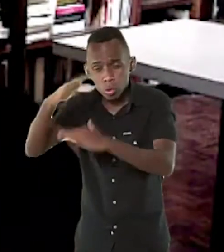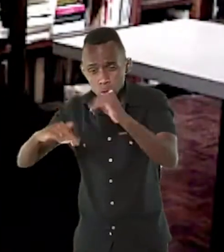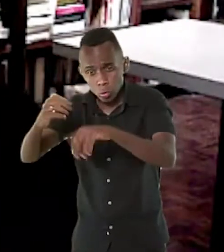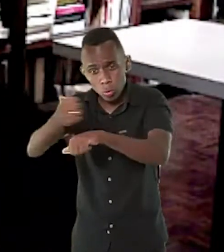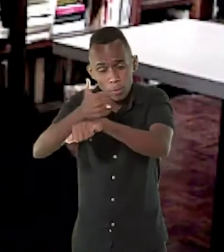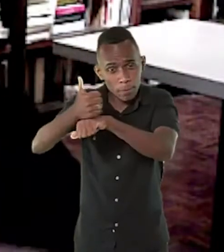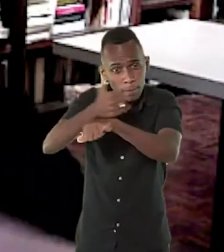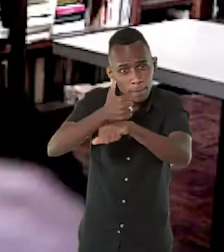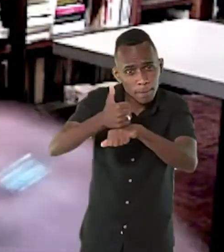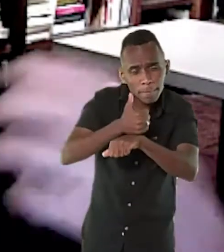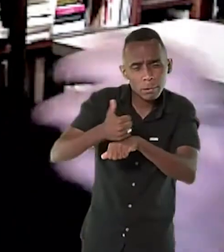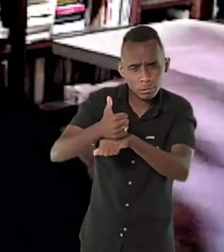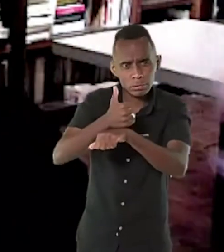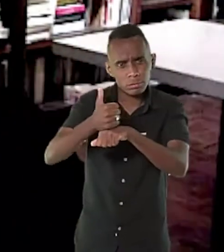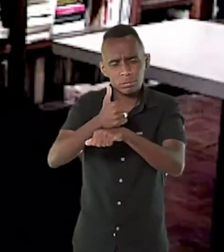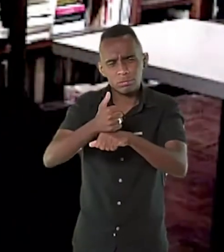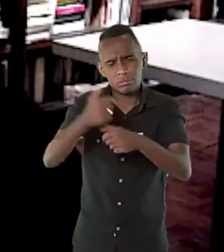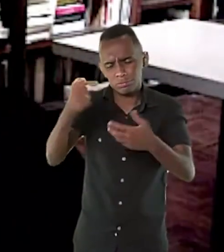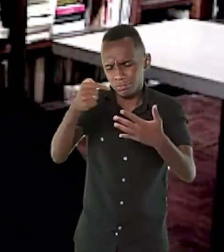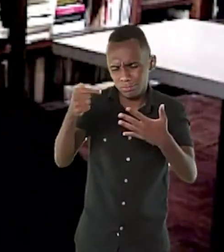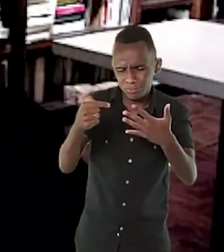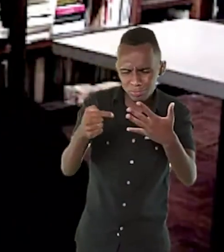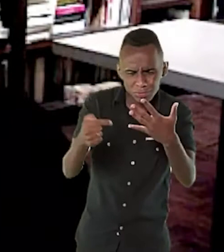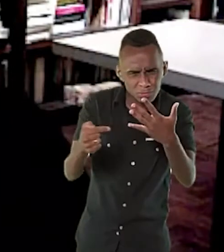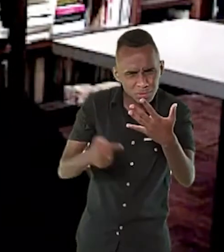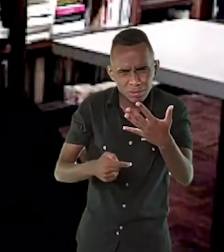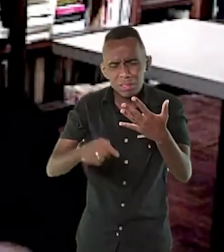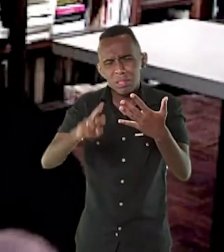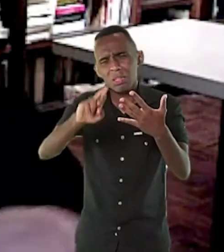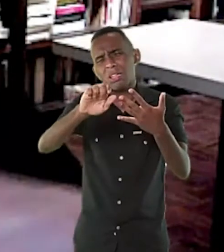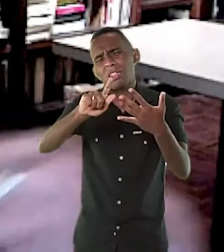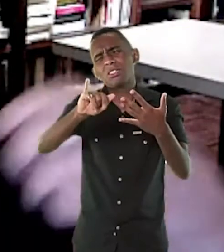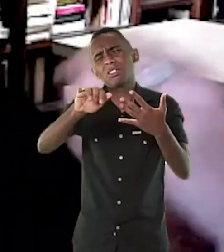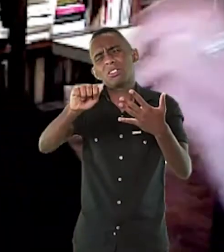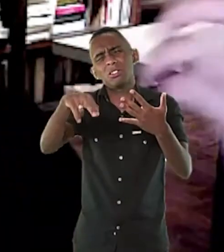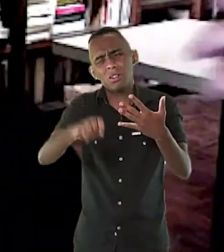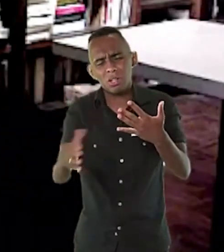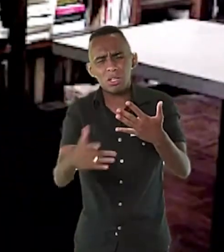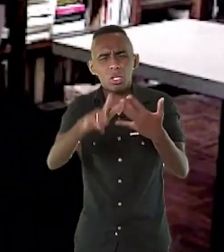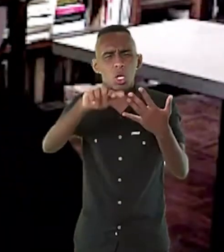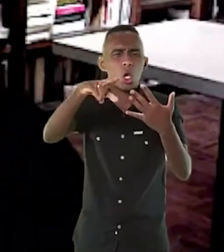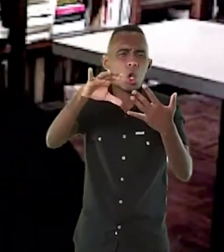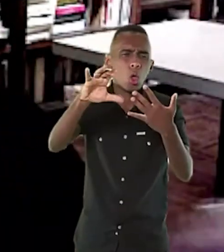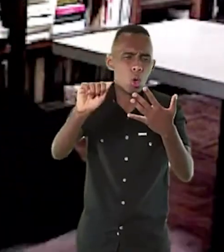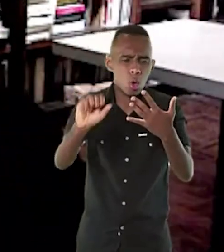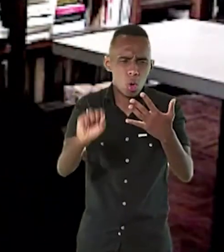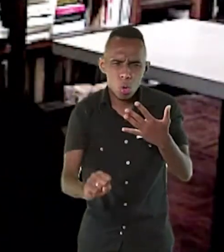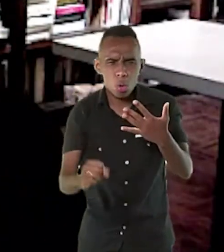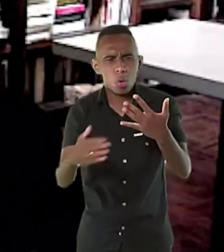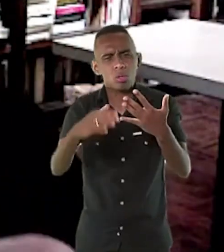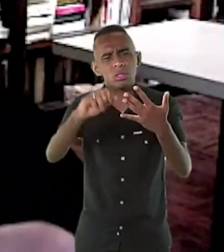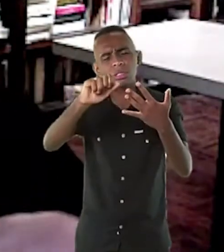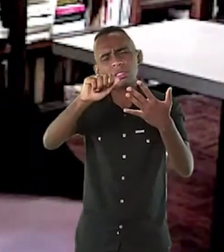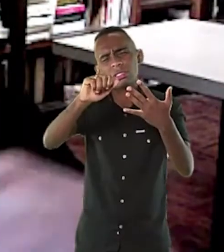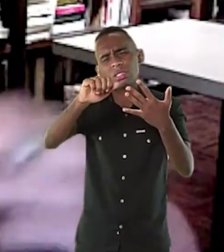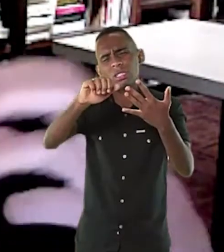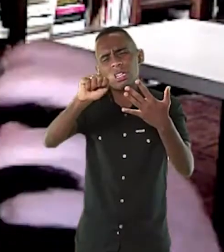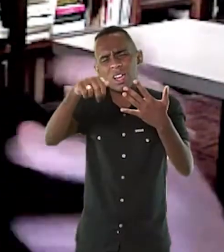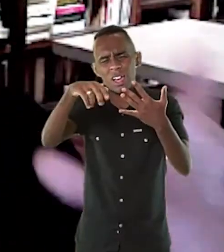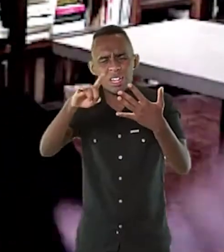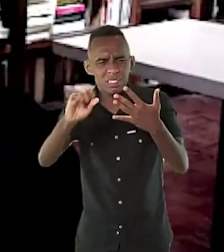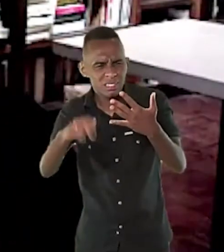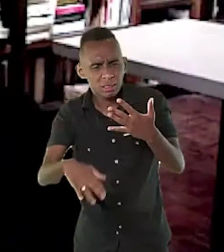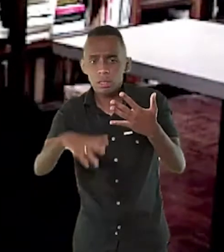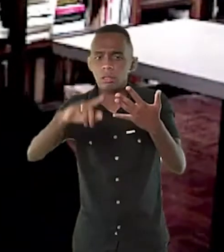ao Antonioni, da Rejane Cantoni ao Lucas Bamposi, Harun Farok, Adam